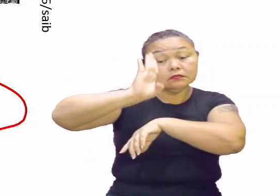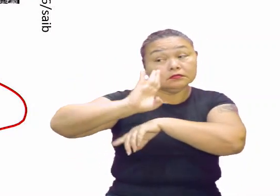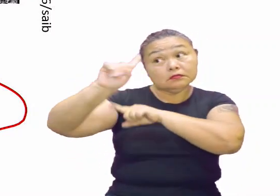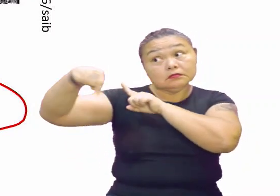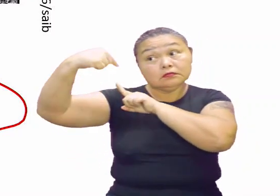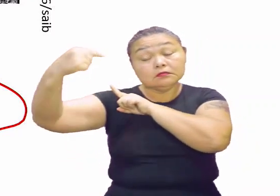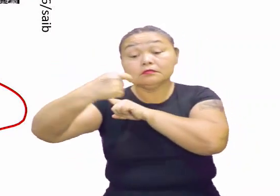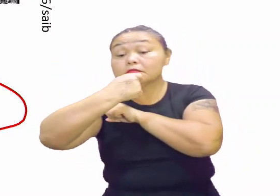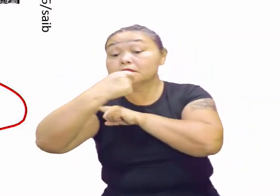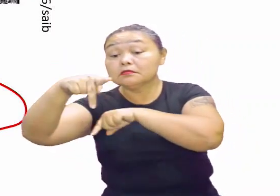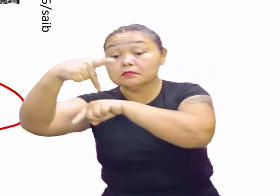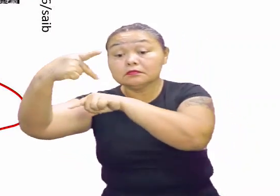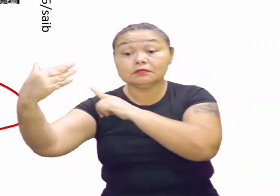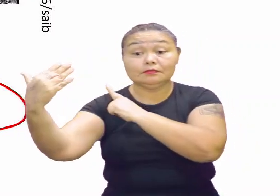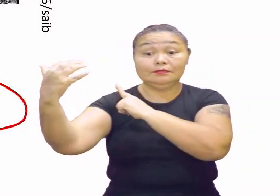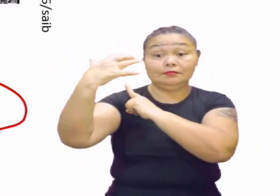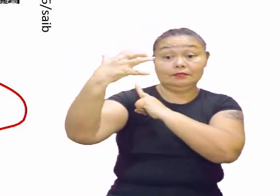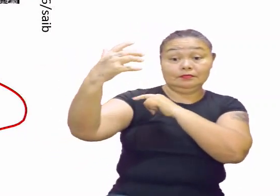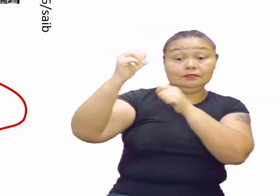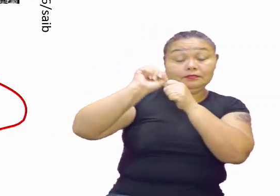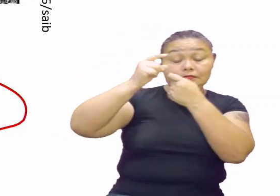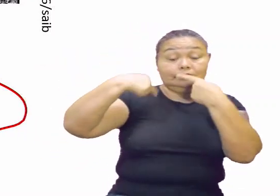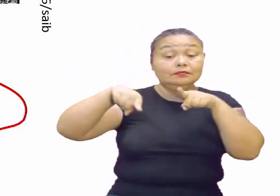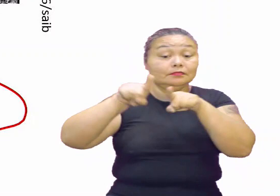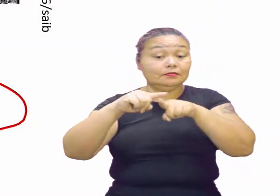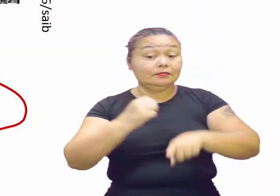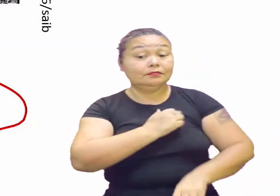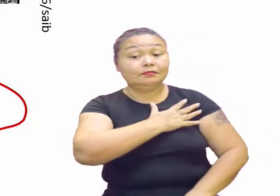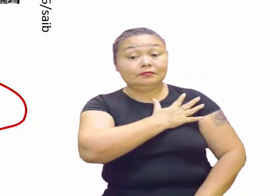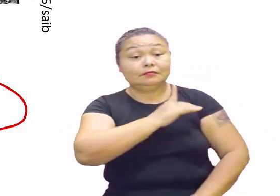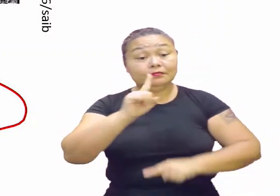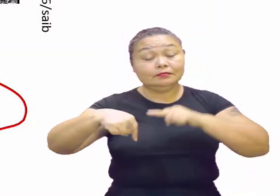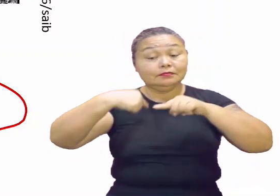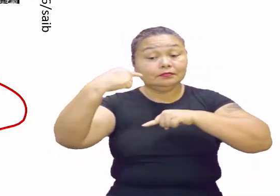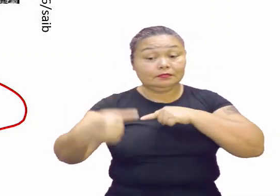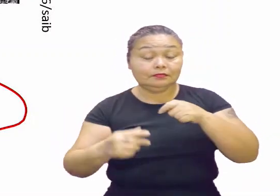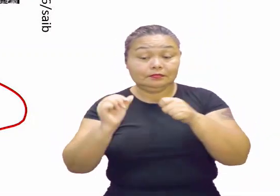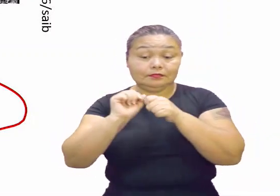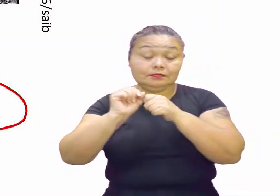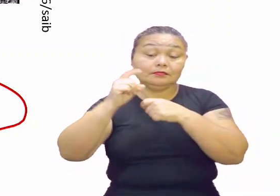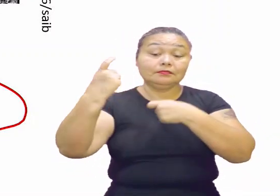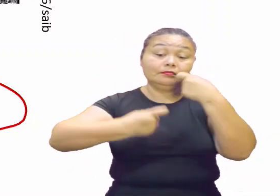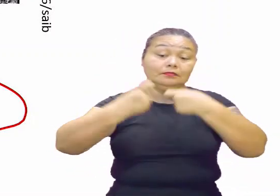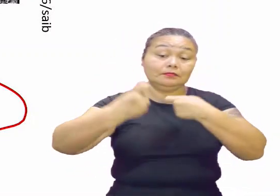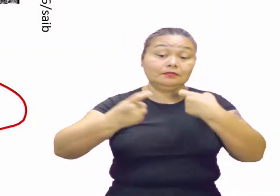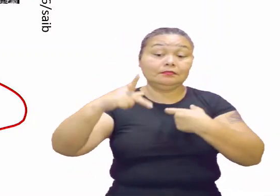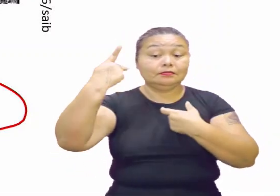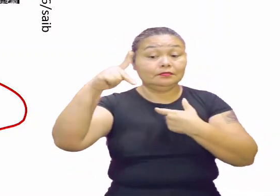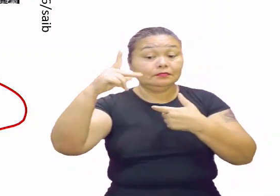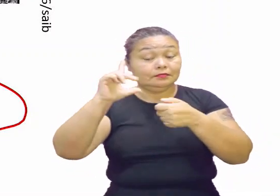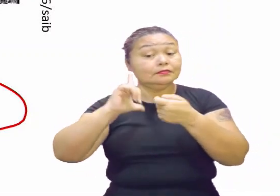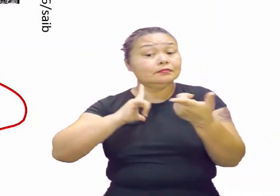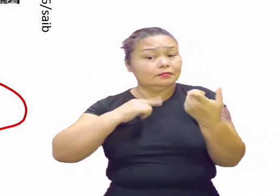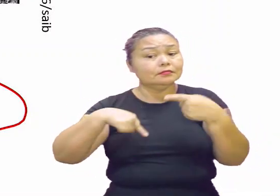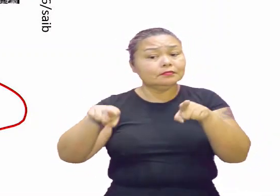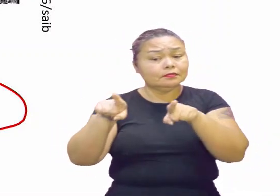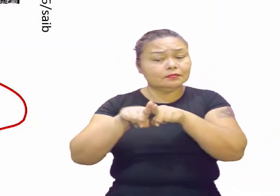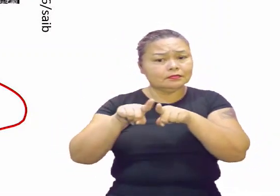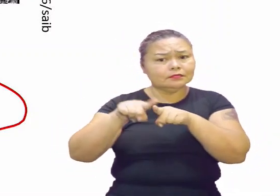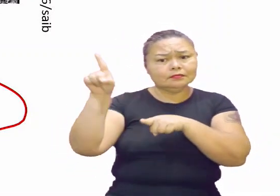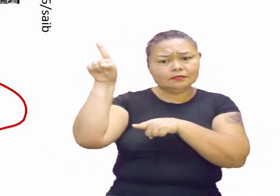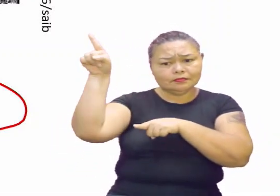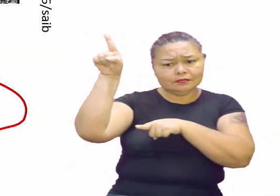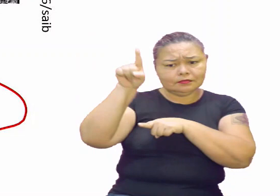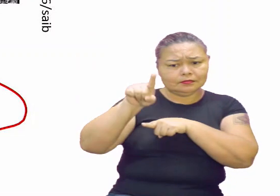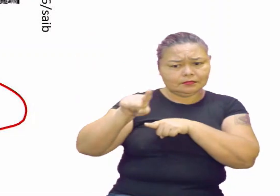dos ingleses. E a questão militar. Depois da Guerra do Paraguai, também queriam participar. Então, isso foi, de